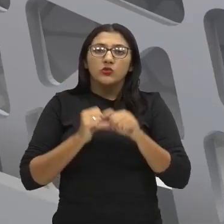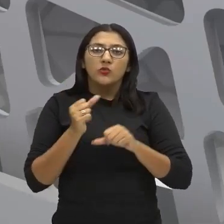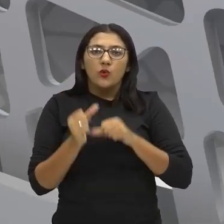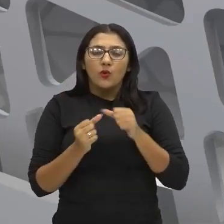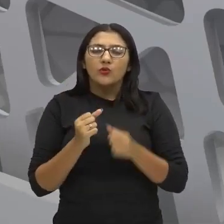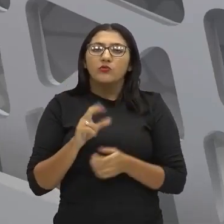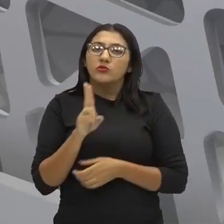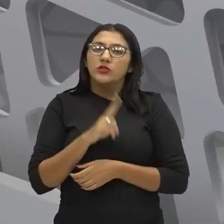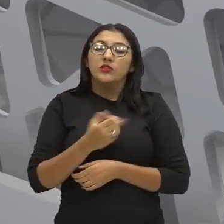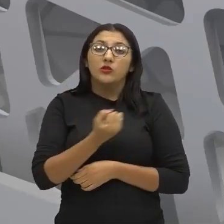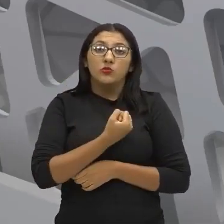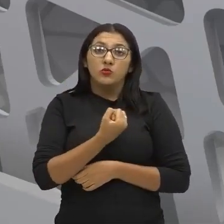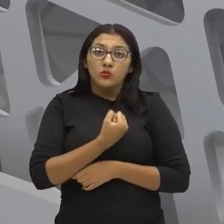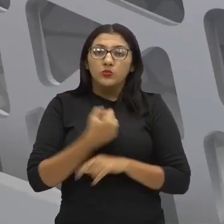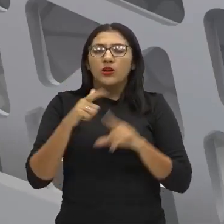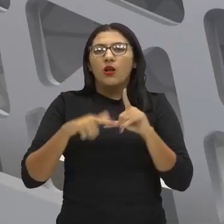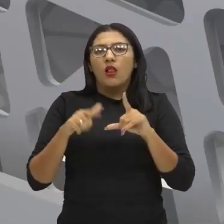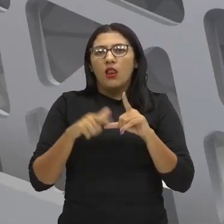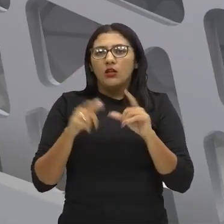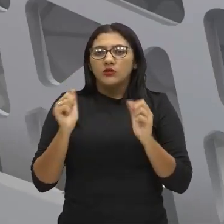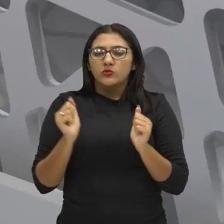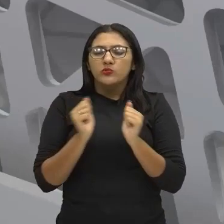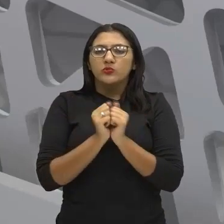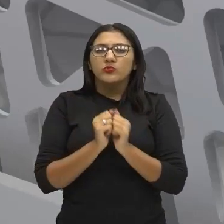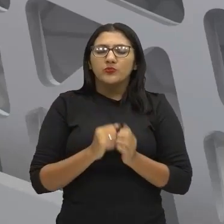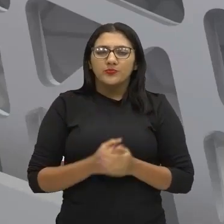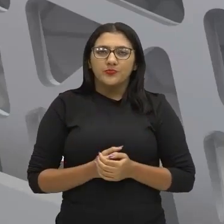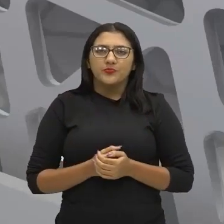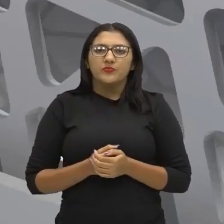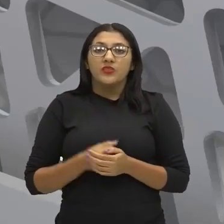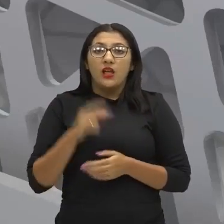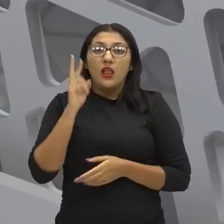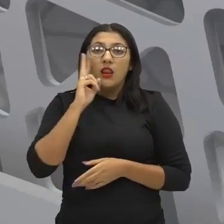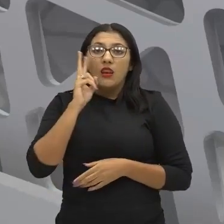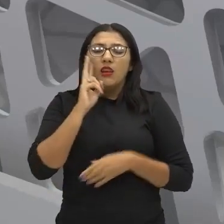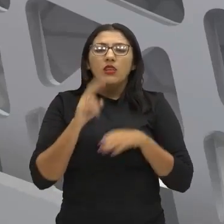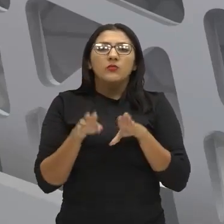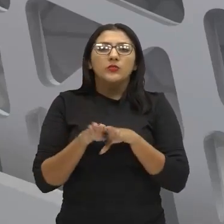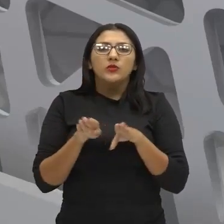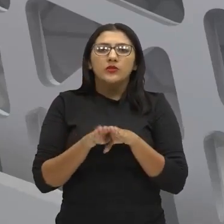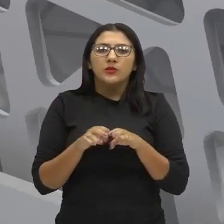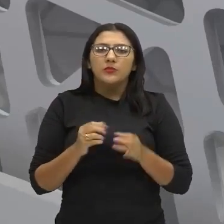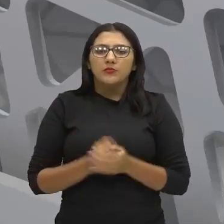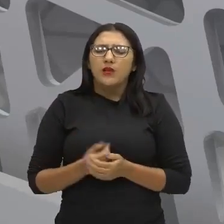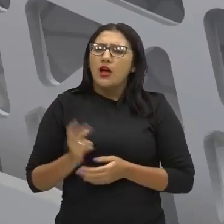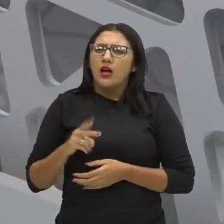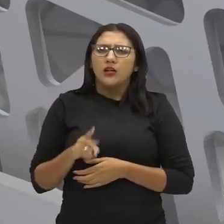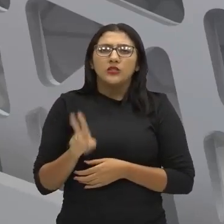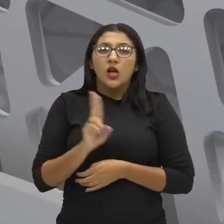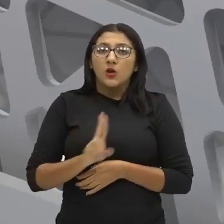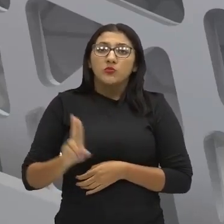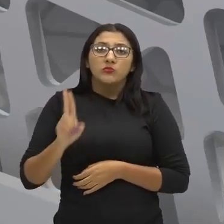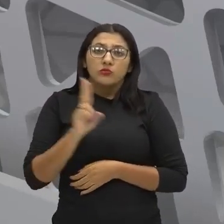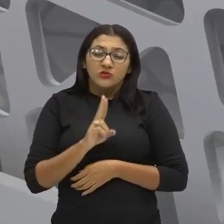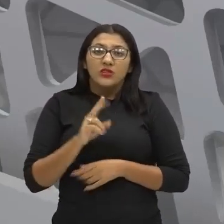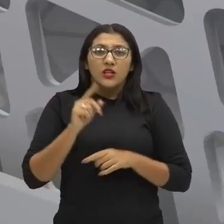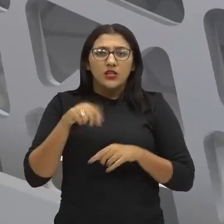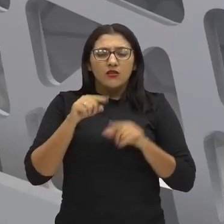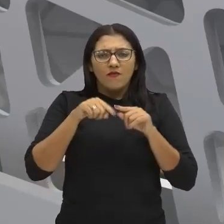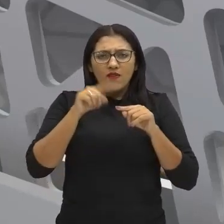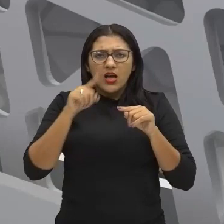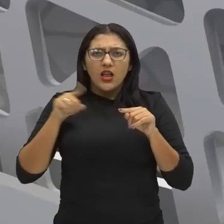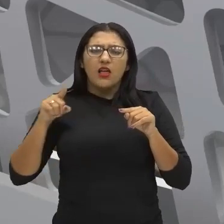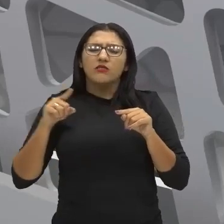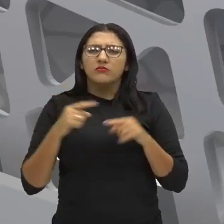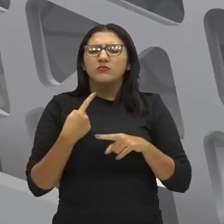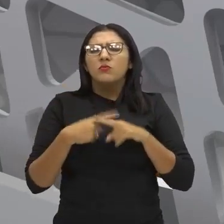utilizando números e letras. Lembrando que as mais utilizadas nessas variáveis. Por